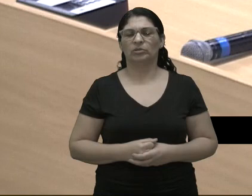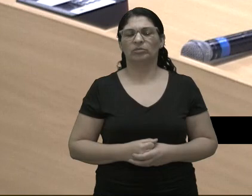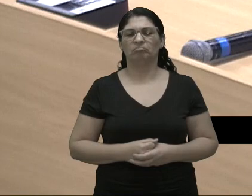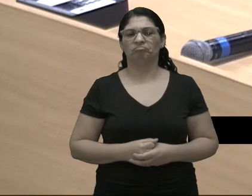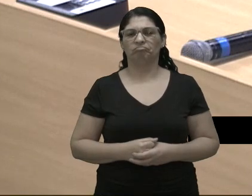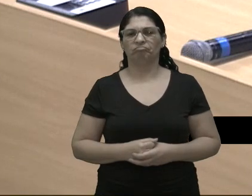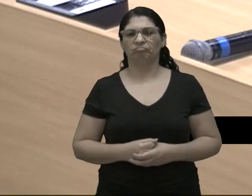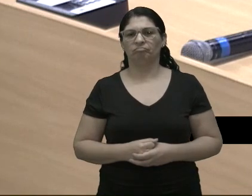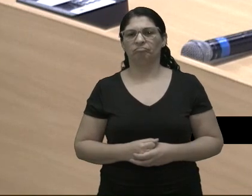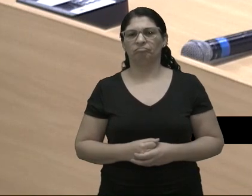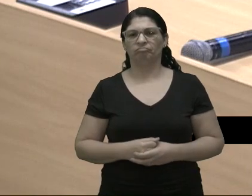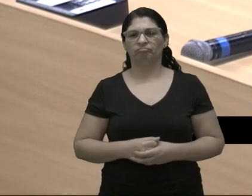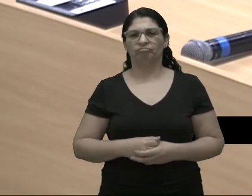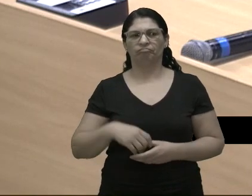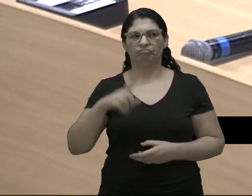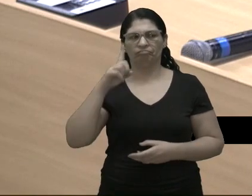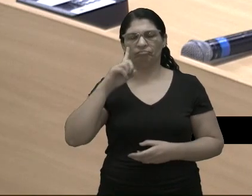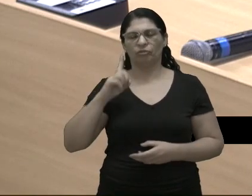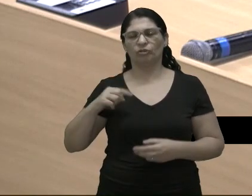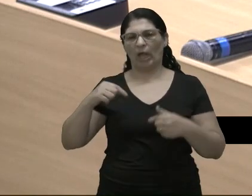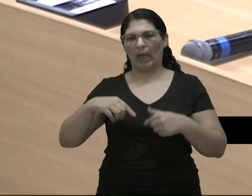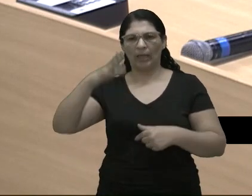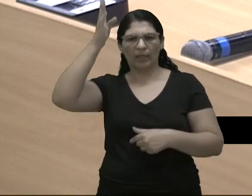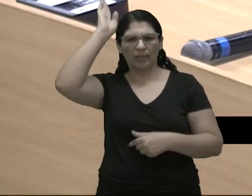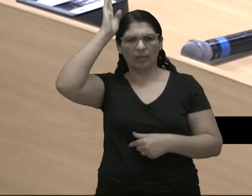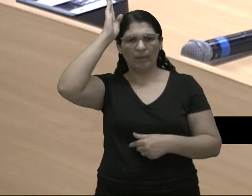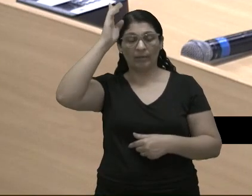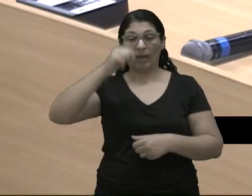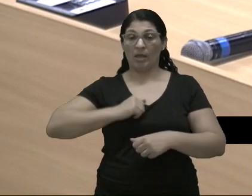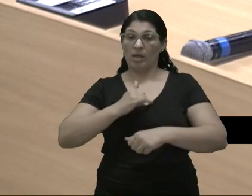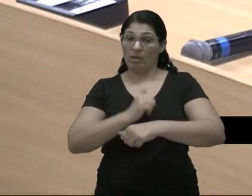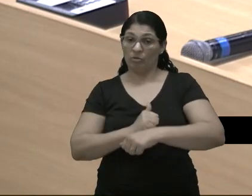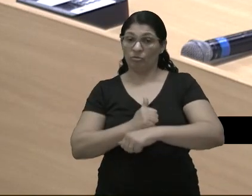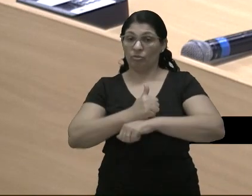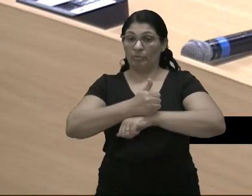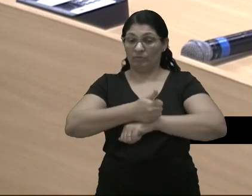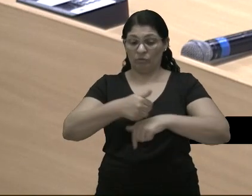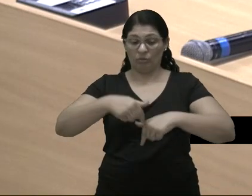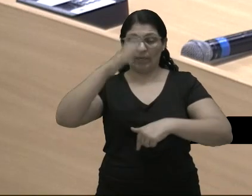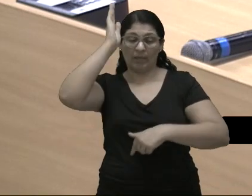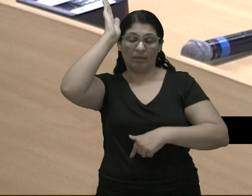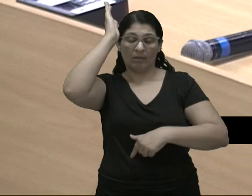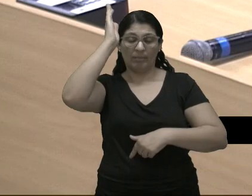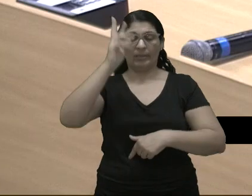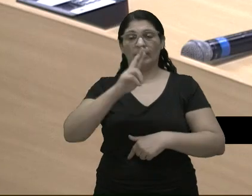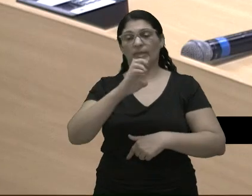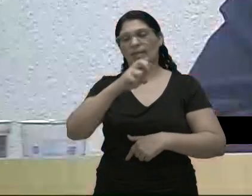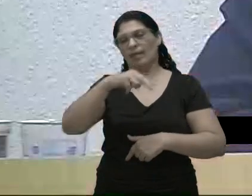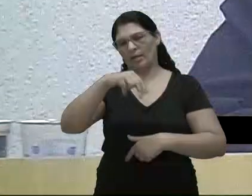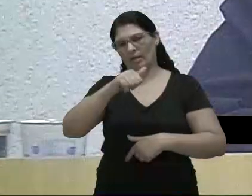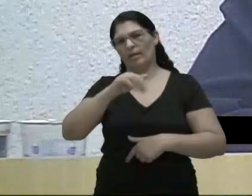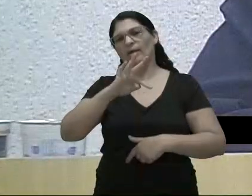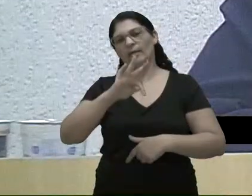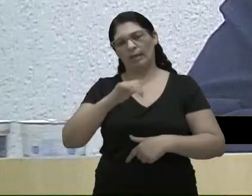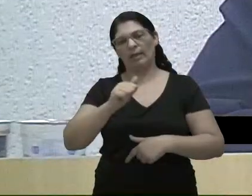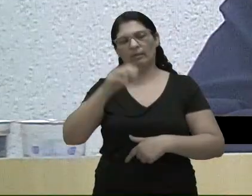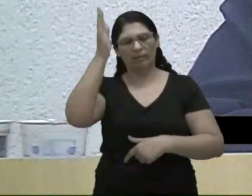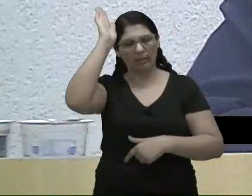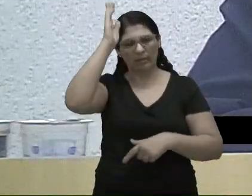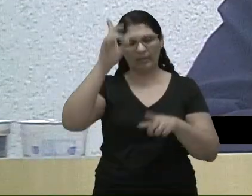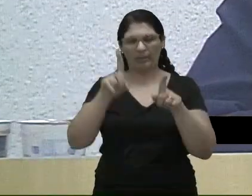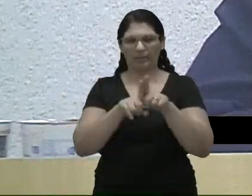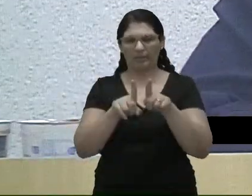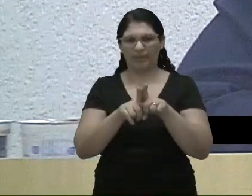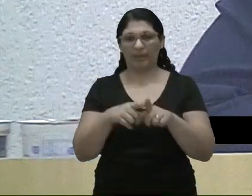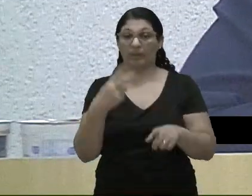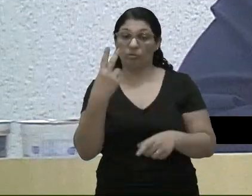gerente. Então fica nas duas Taubaté. Também. Eu sou supervisor Taubaté, Renata é gerente Taubaté. Tá. Então fica nas duas,